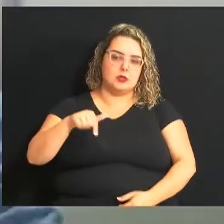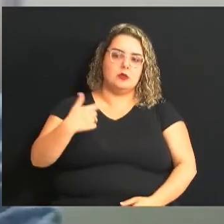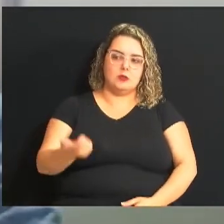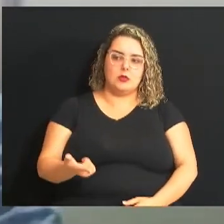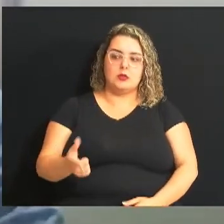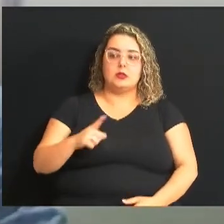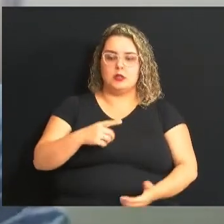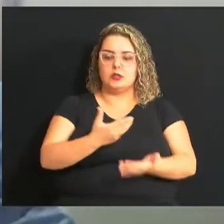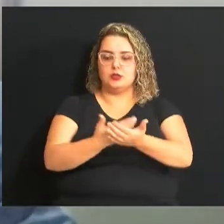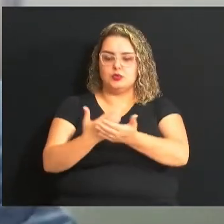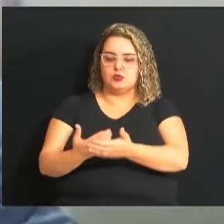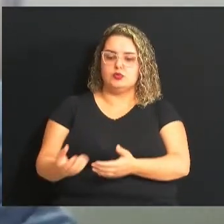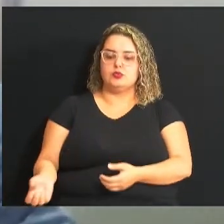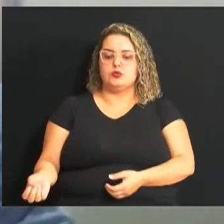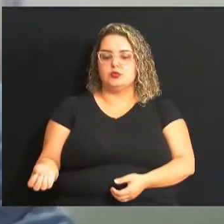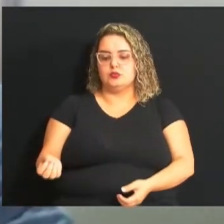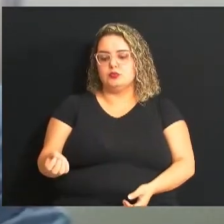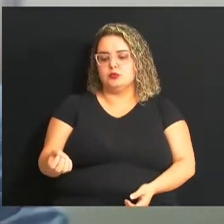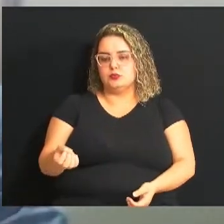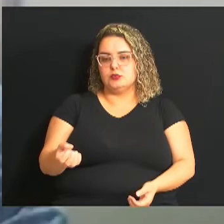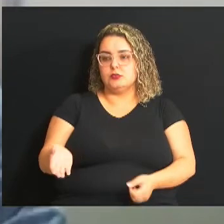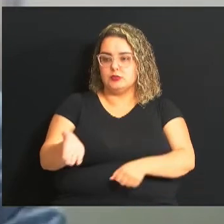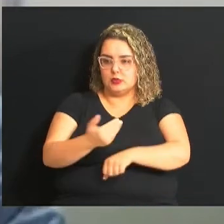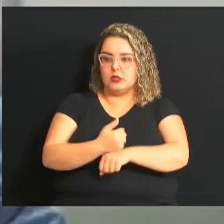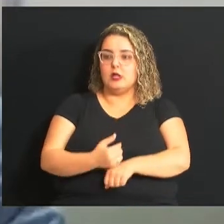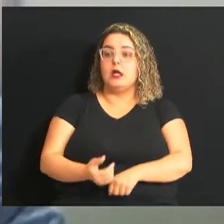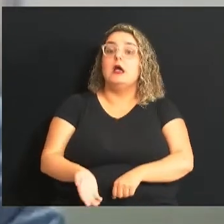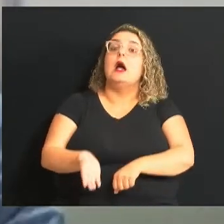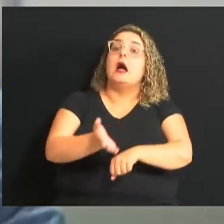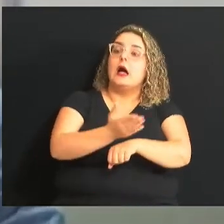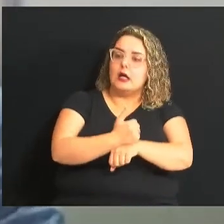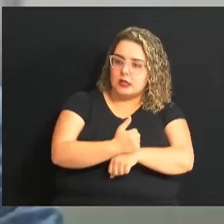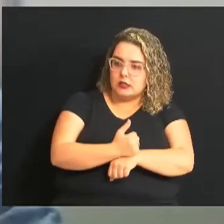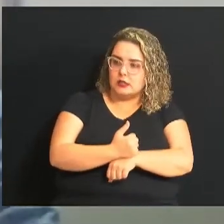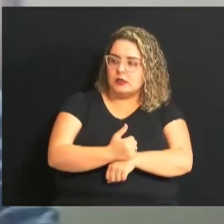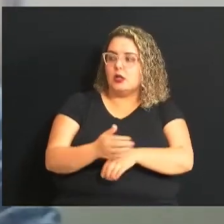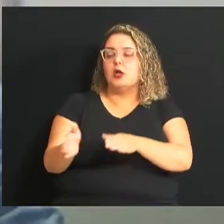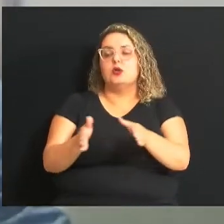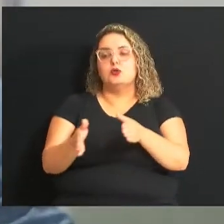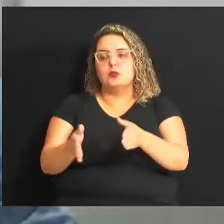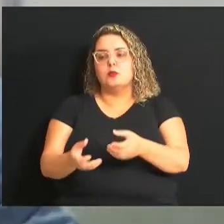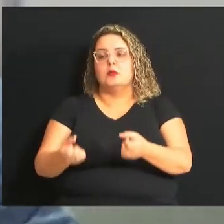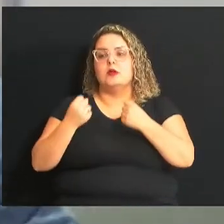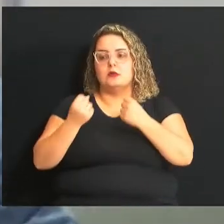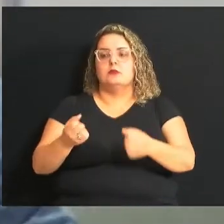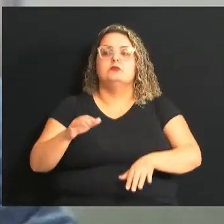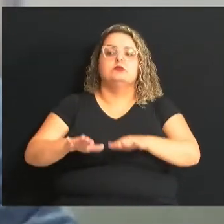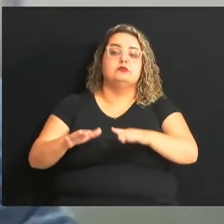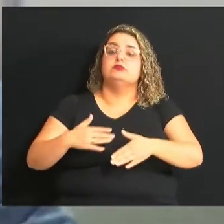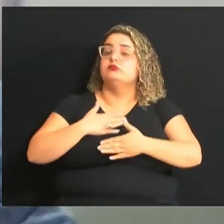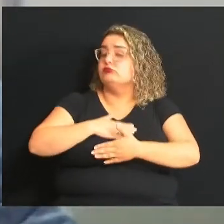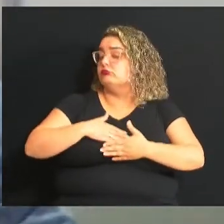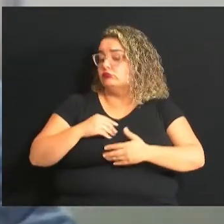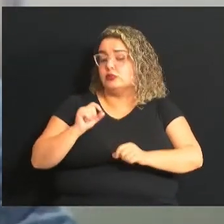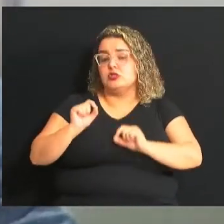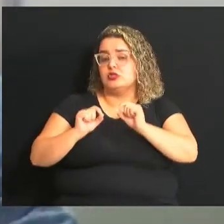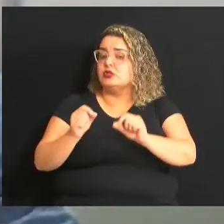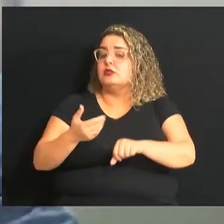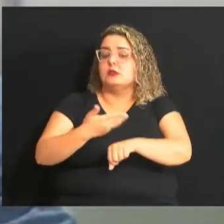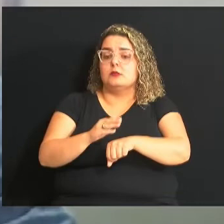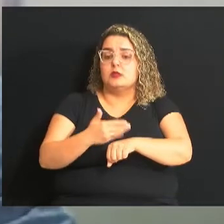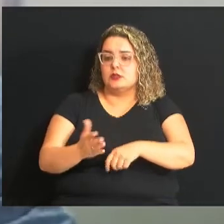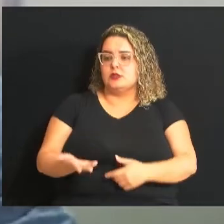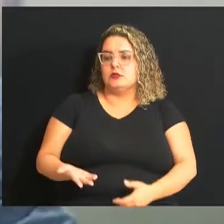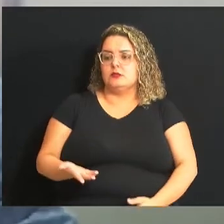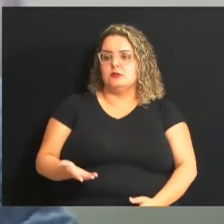essa hidratação pré ela é de extrema importância e a hidratação durante vai de acordo ao prazer de quem está praticando atividade física.